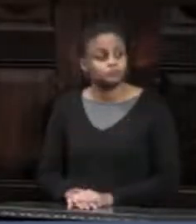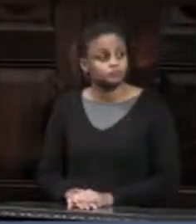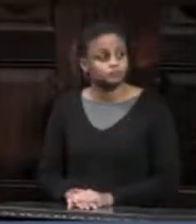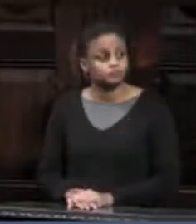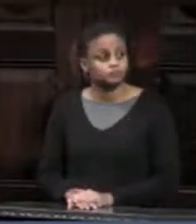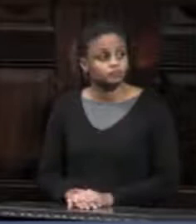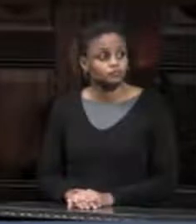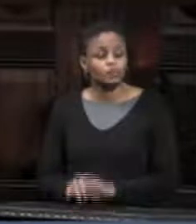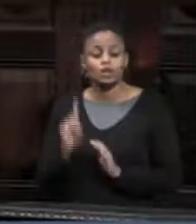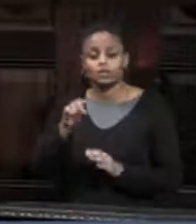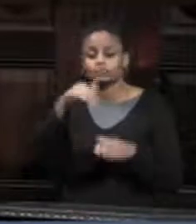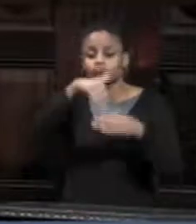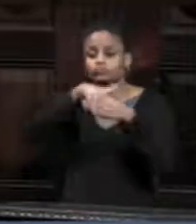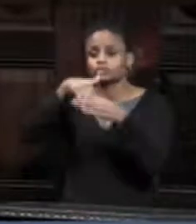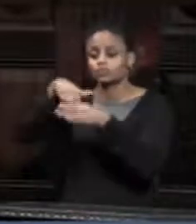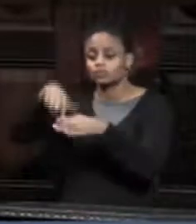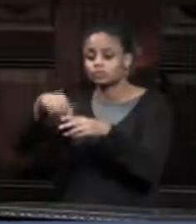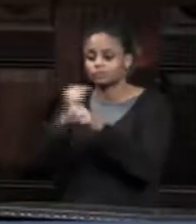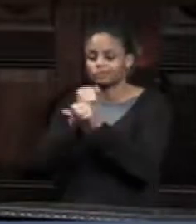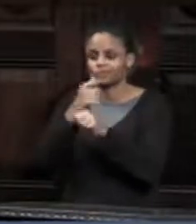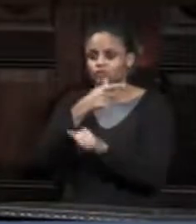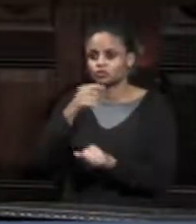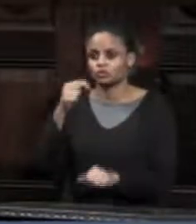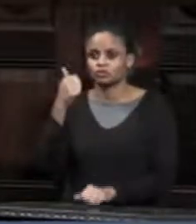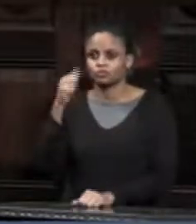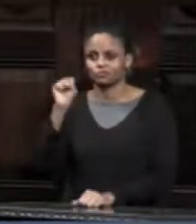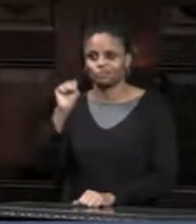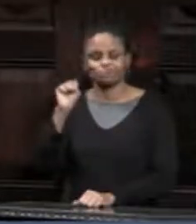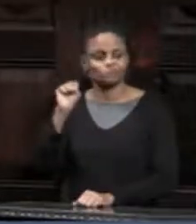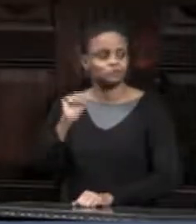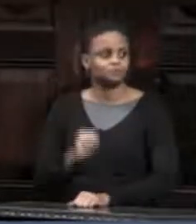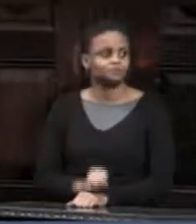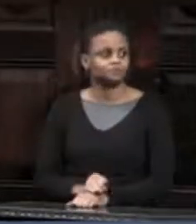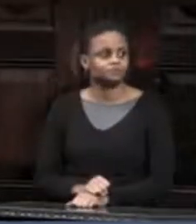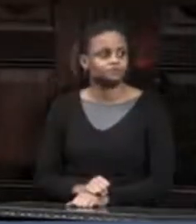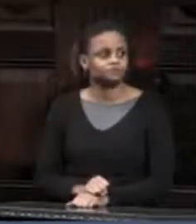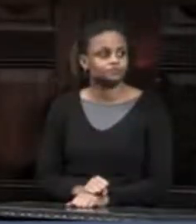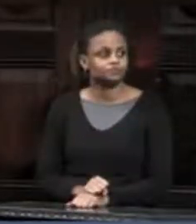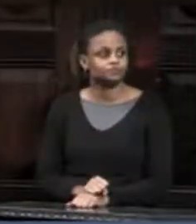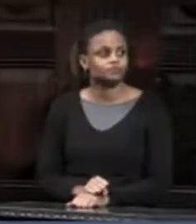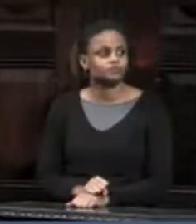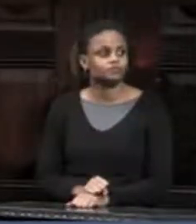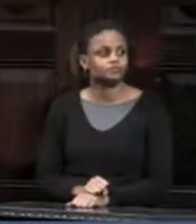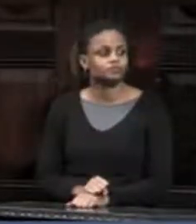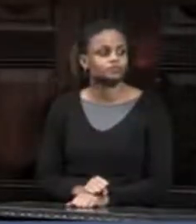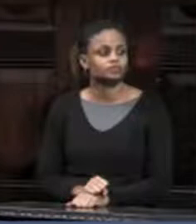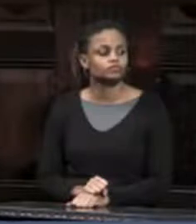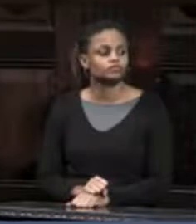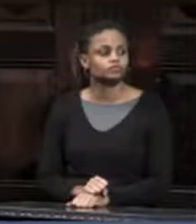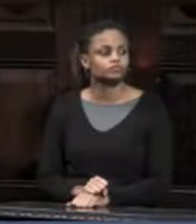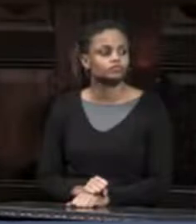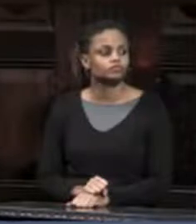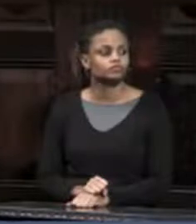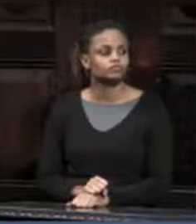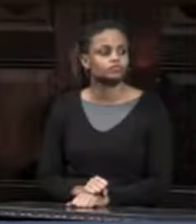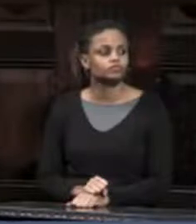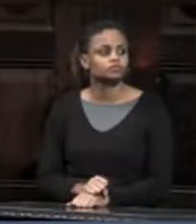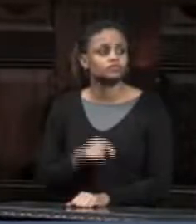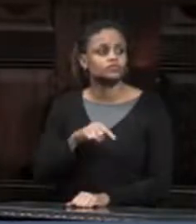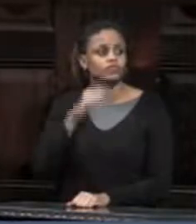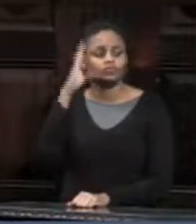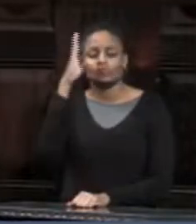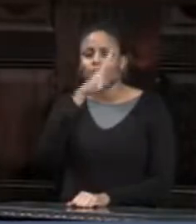essas eleições desse ano colocam o Brasil numa situação